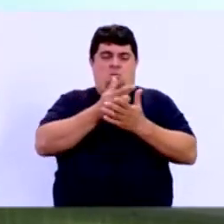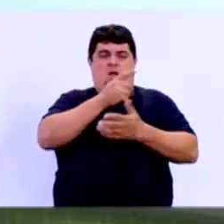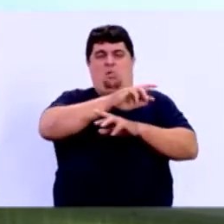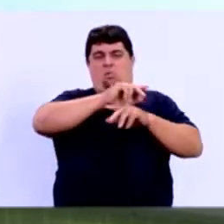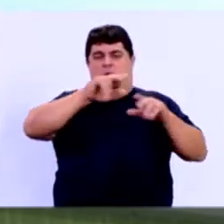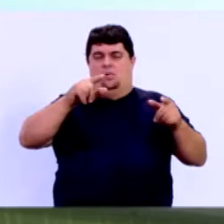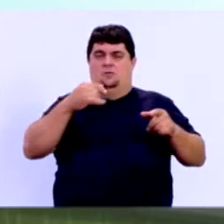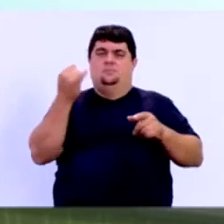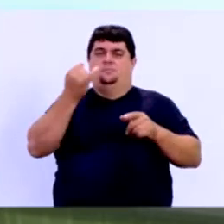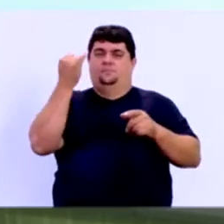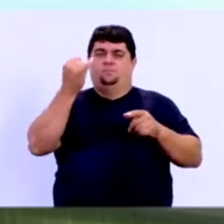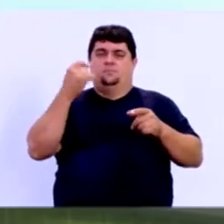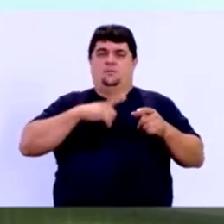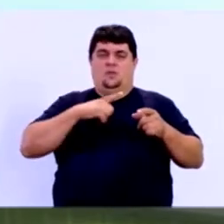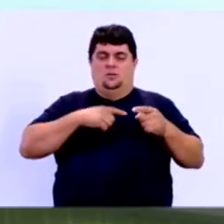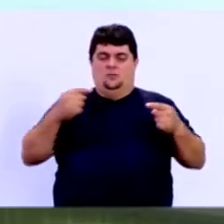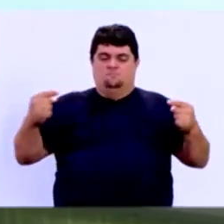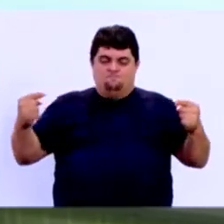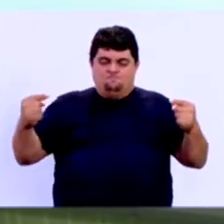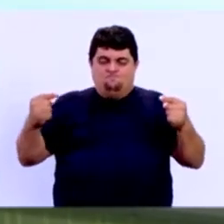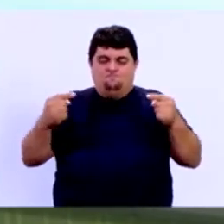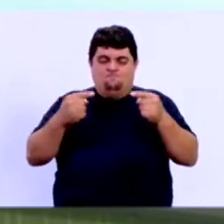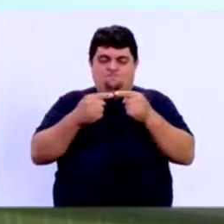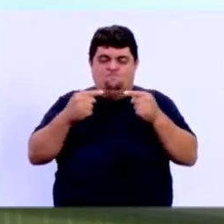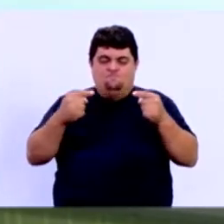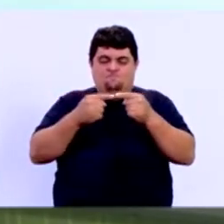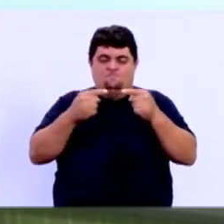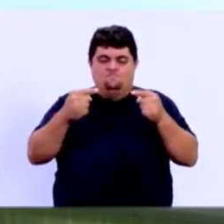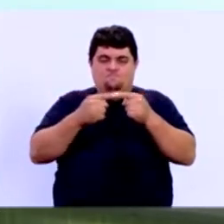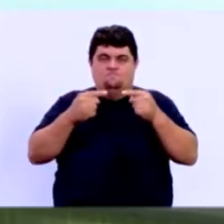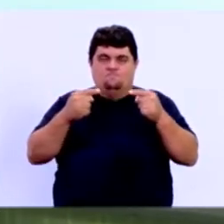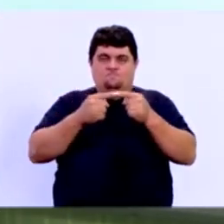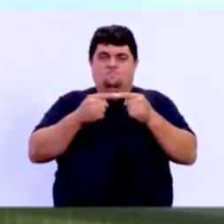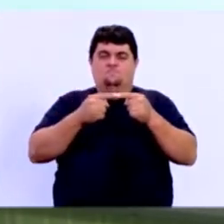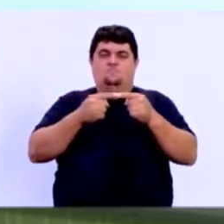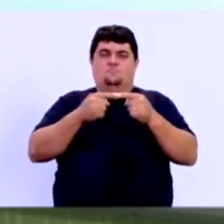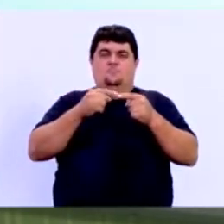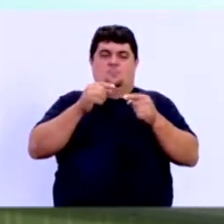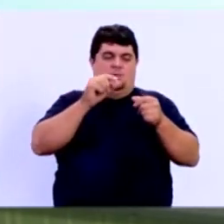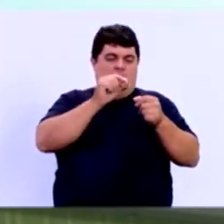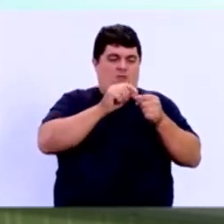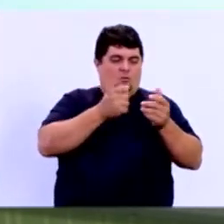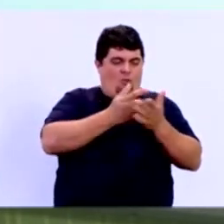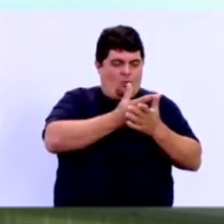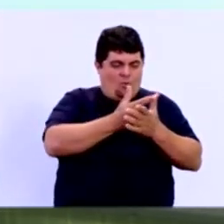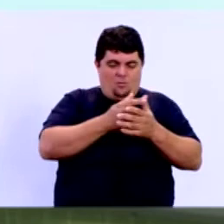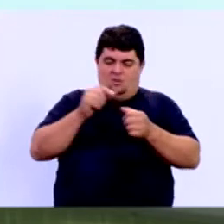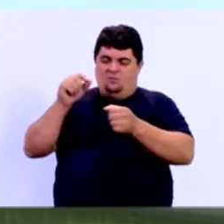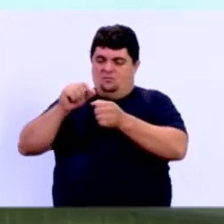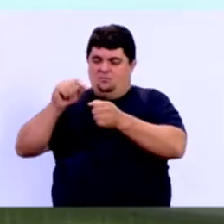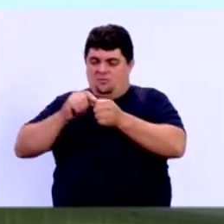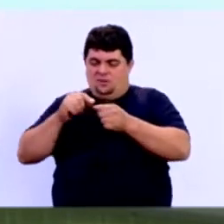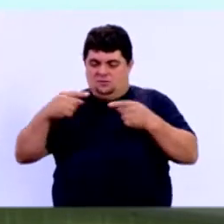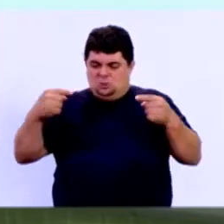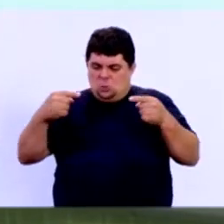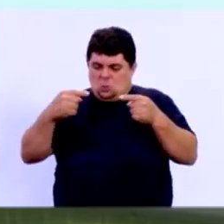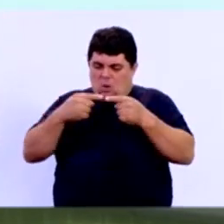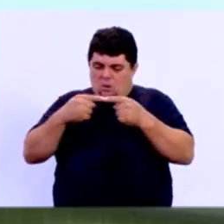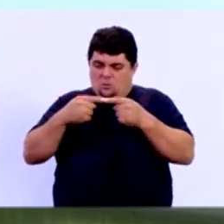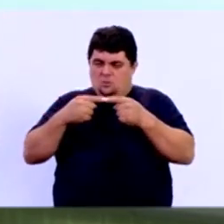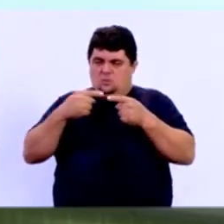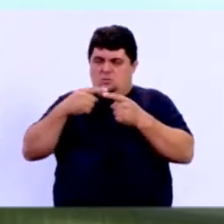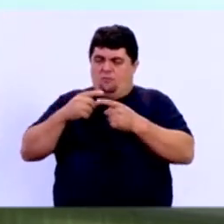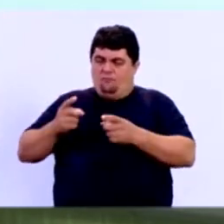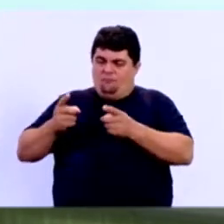Então é importante que você case, né, o que a sua fábrica produz e o que você compra de insumo, tá? Para